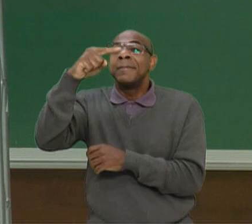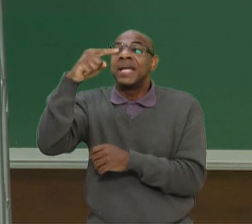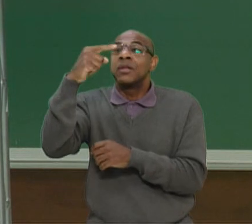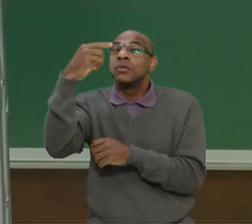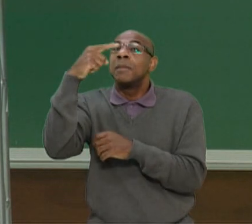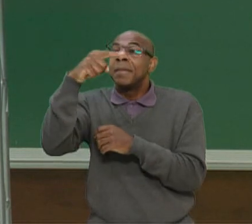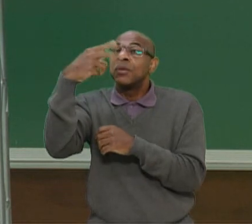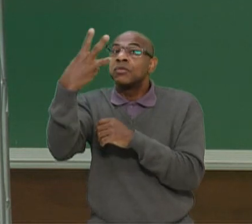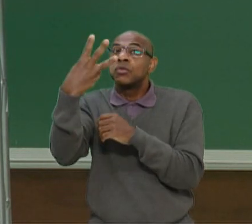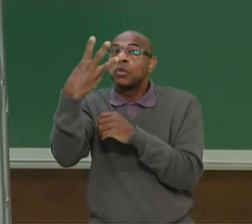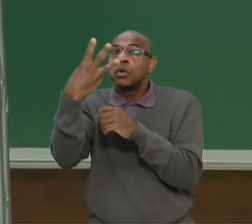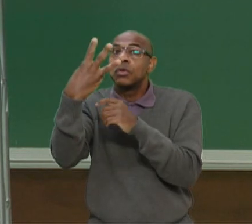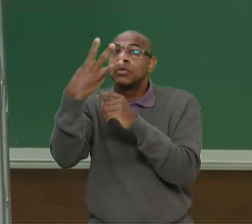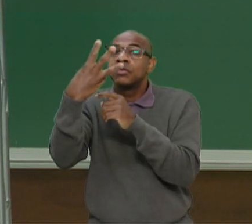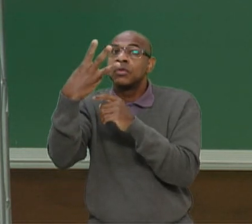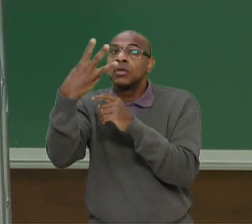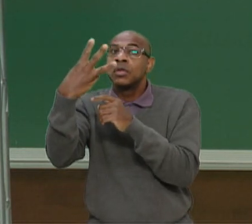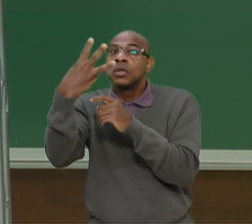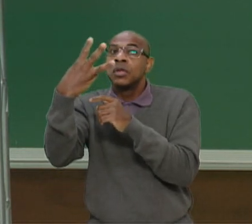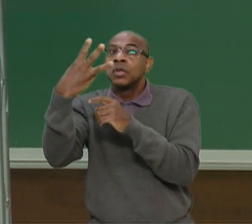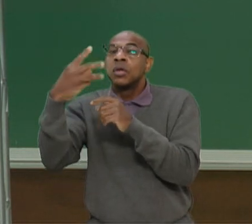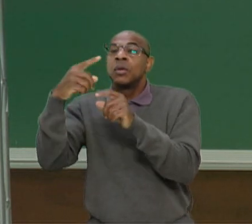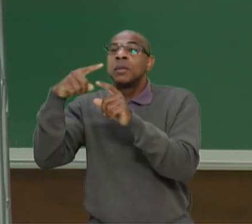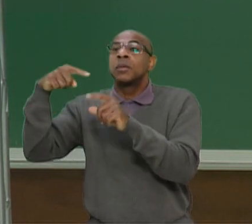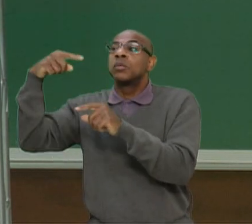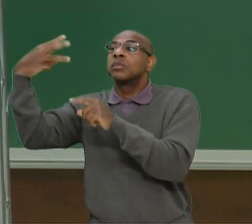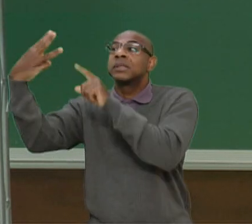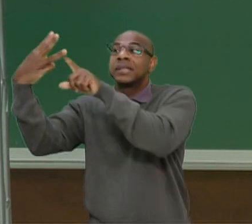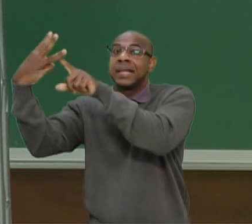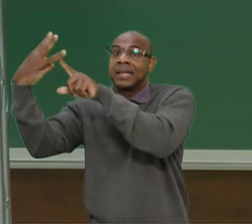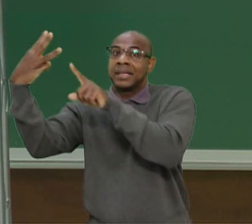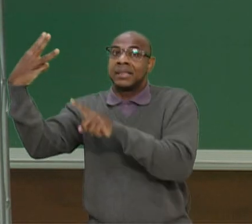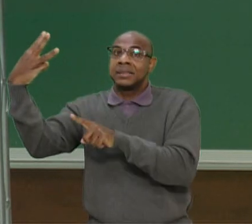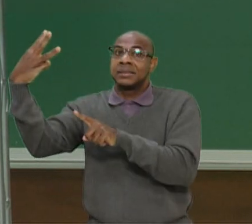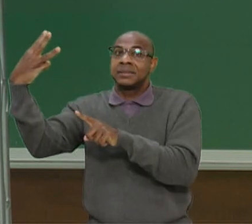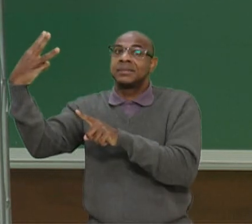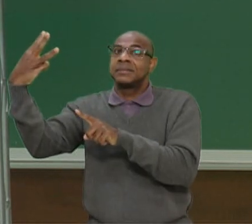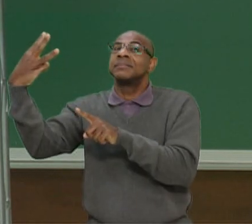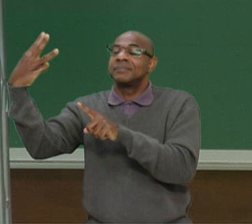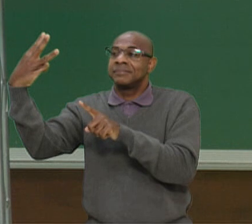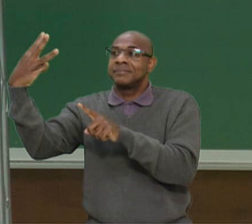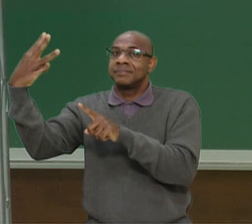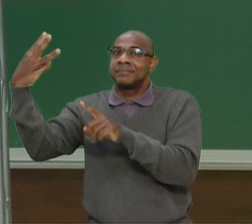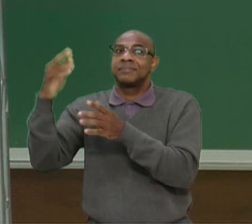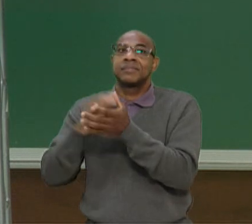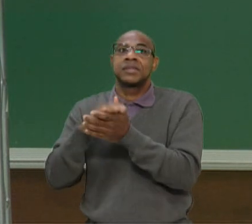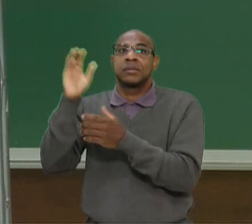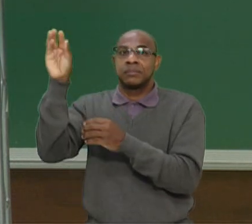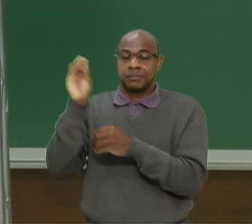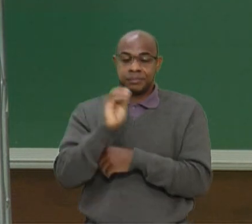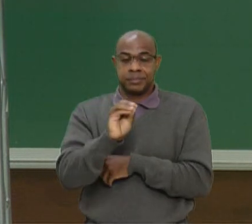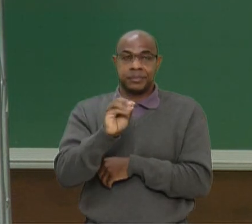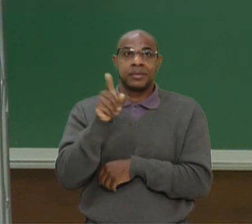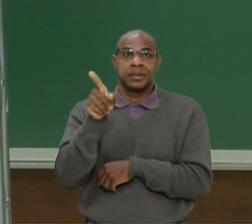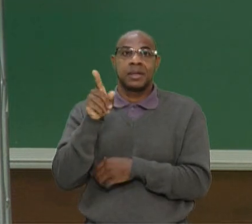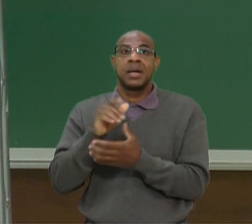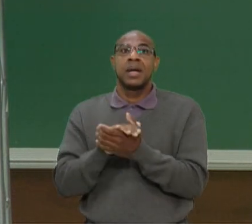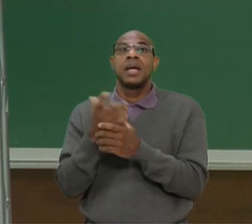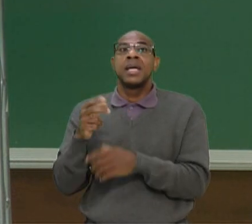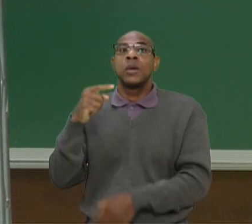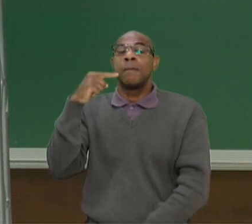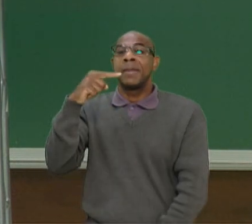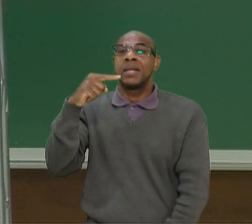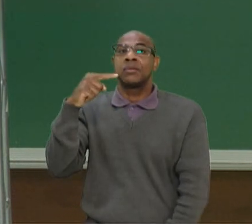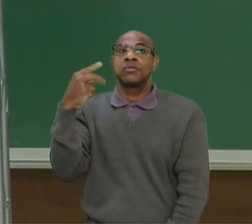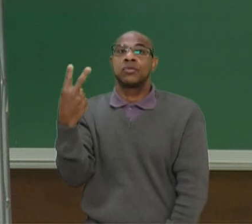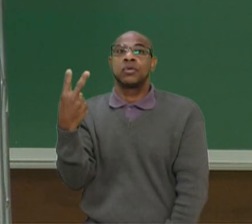3, juntei aqui. E o mais 1, o 1 aqui na frente do i, e o menos